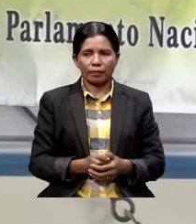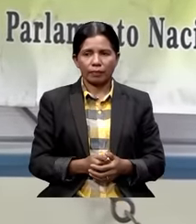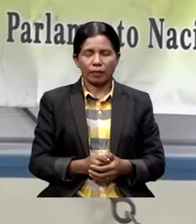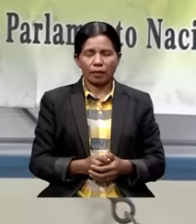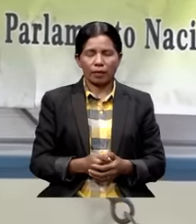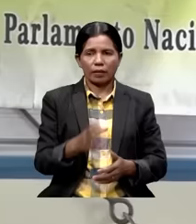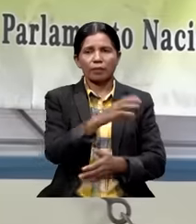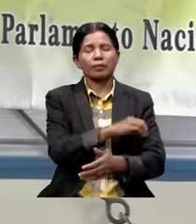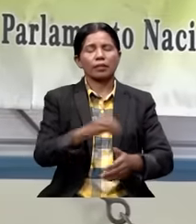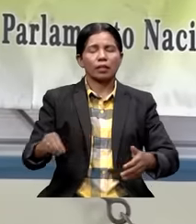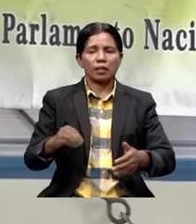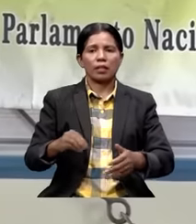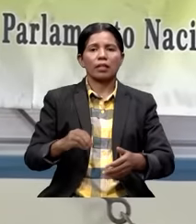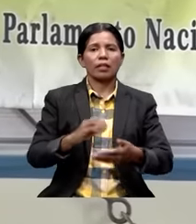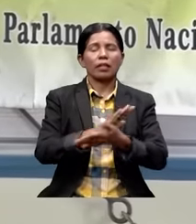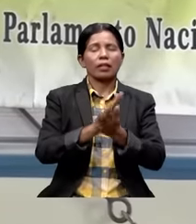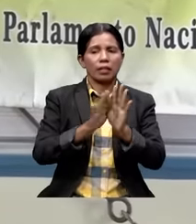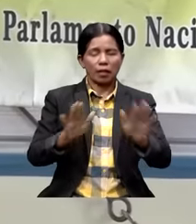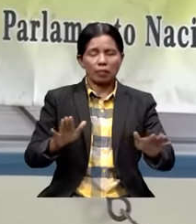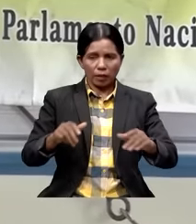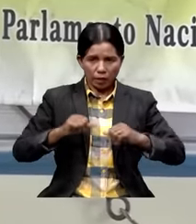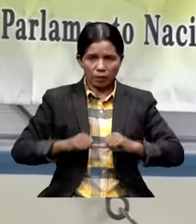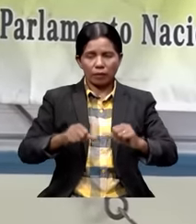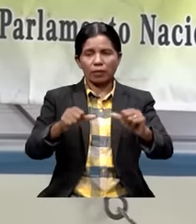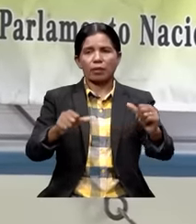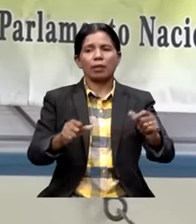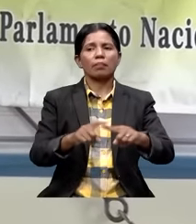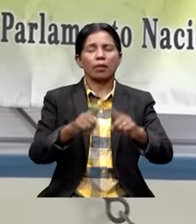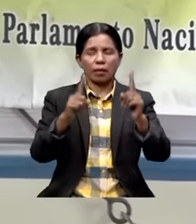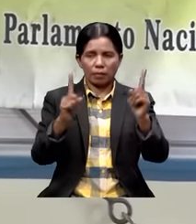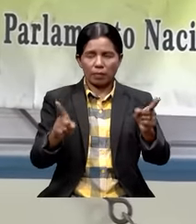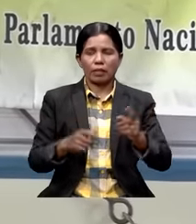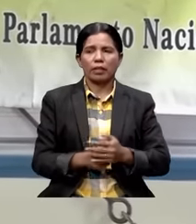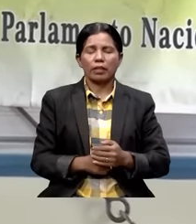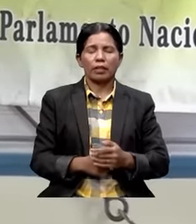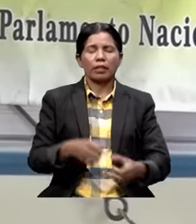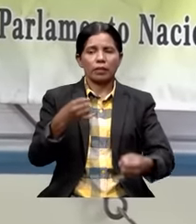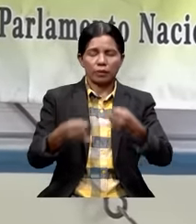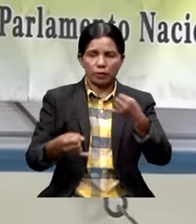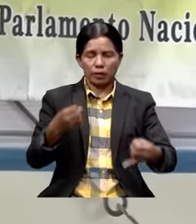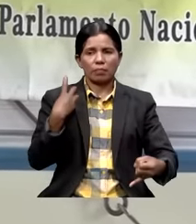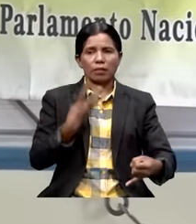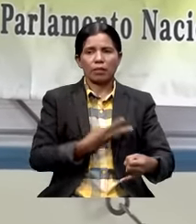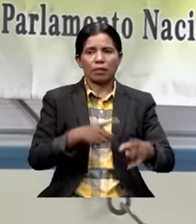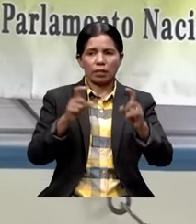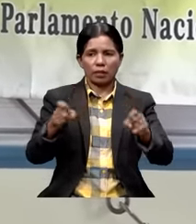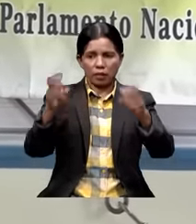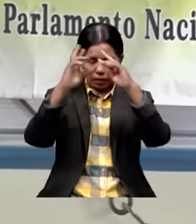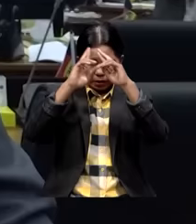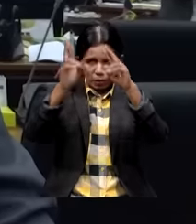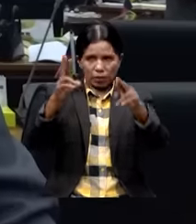Reconciliação é lá, mas é justiça, mas ainda tem que respeito na fatia. Mas